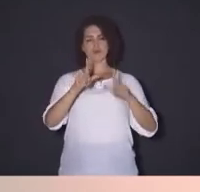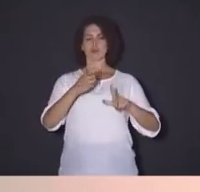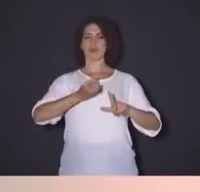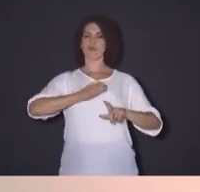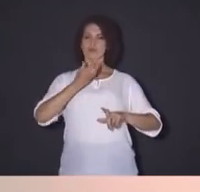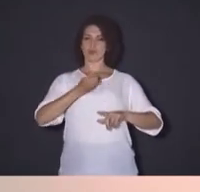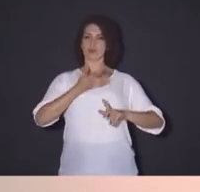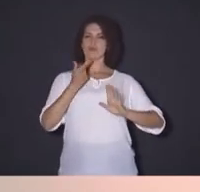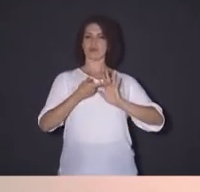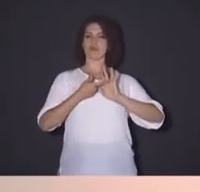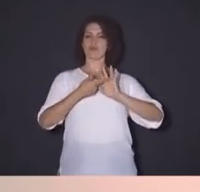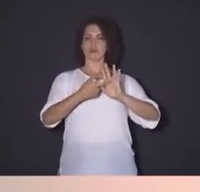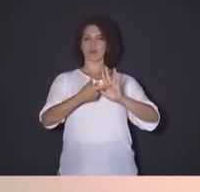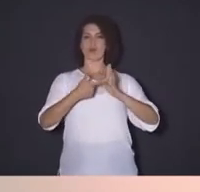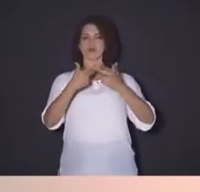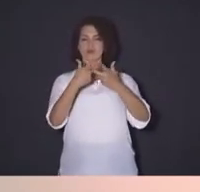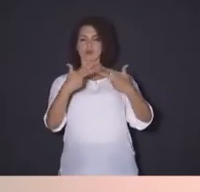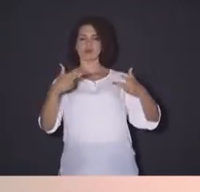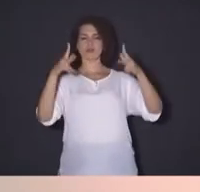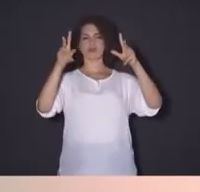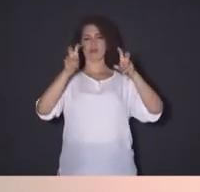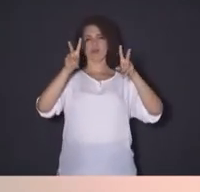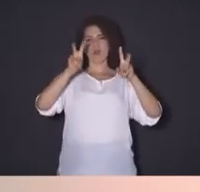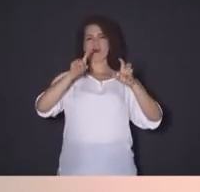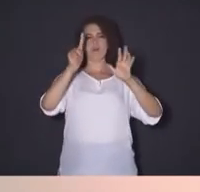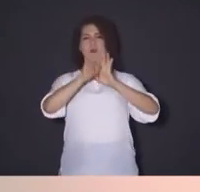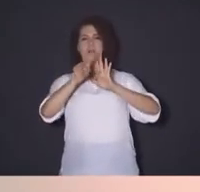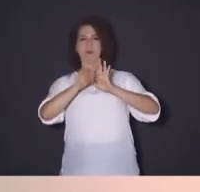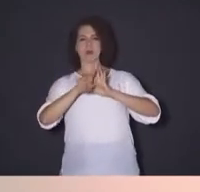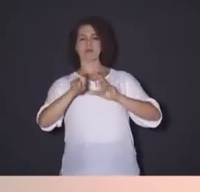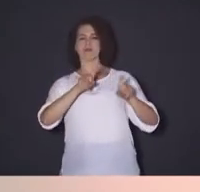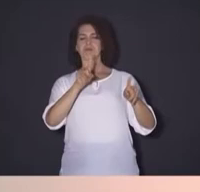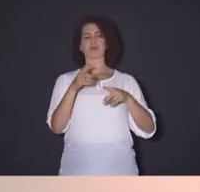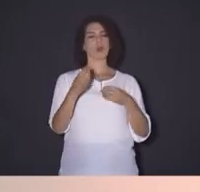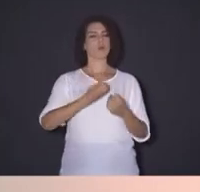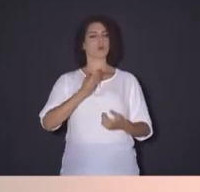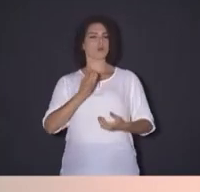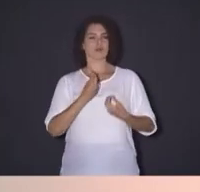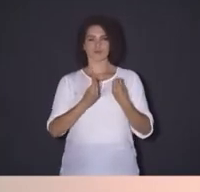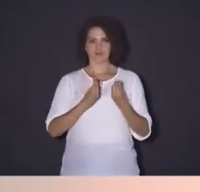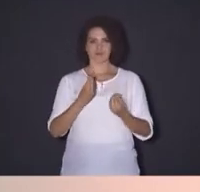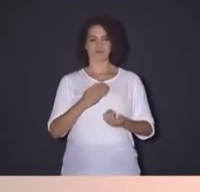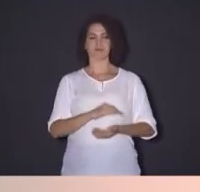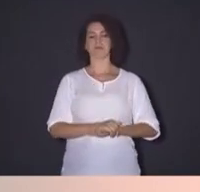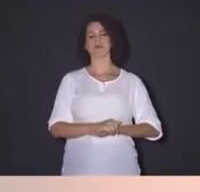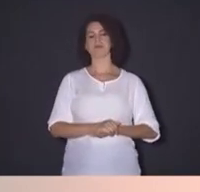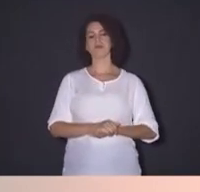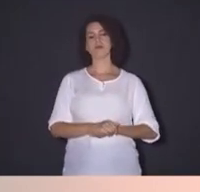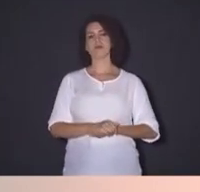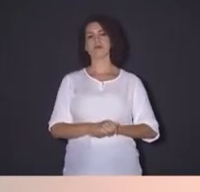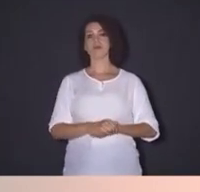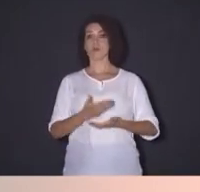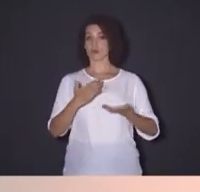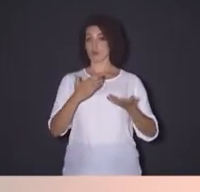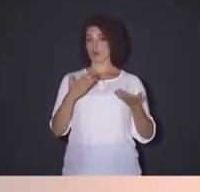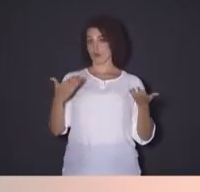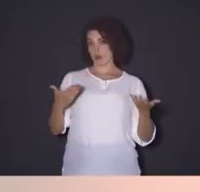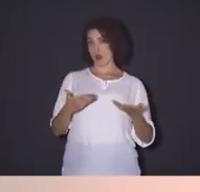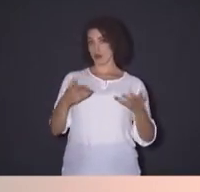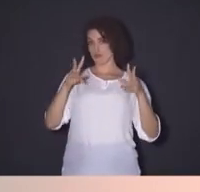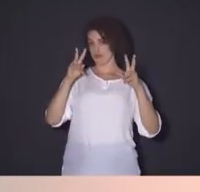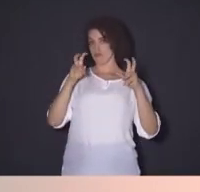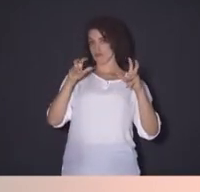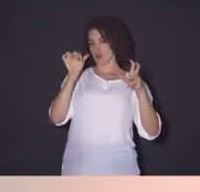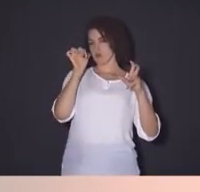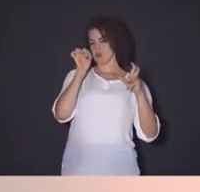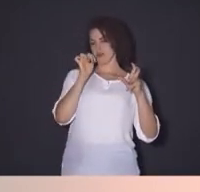trago esses temas, esses questionamentos. E a poesia começa assim. Vou começar agora a falar da mulher, que